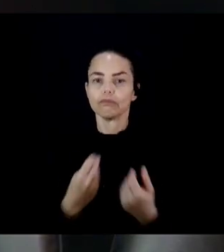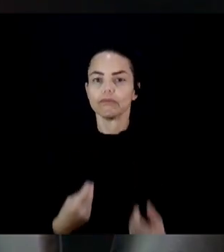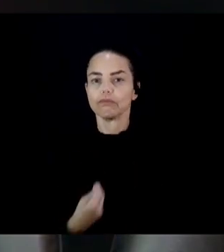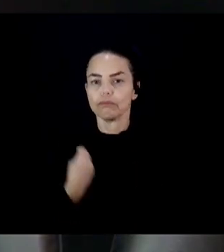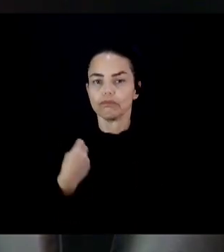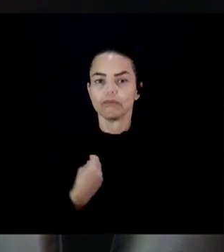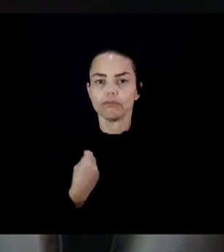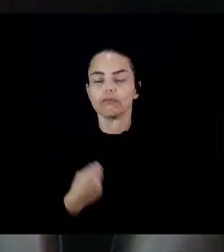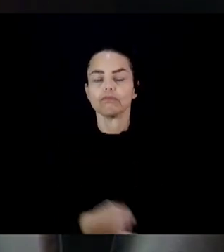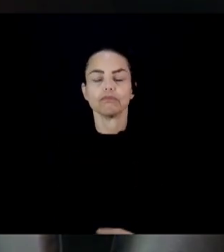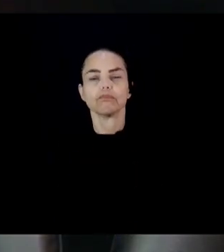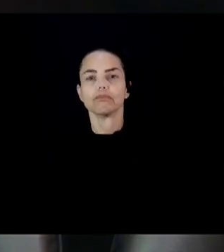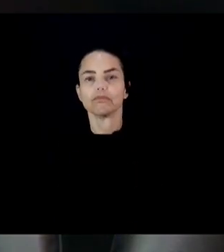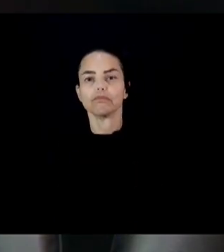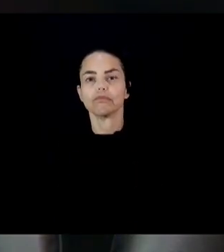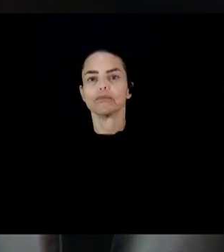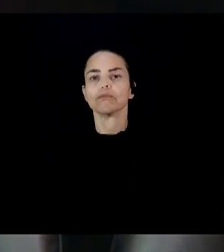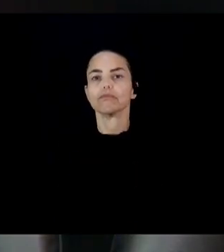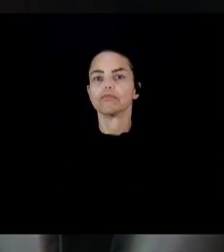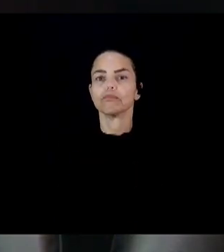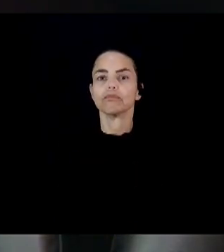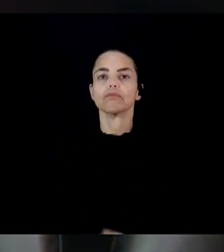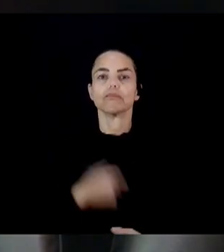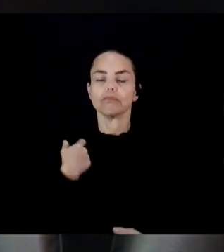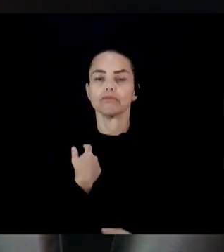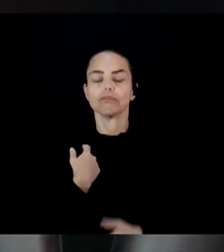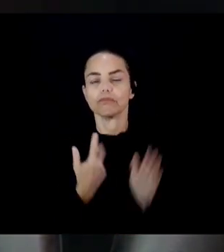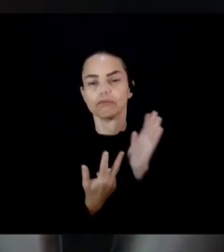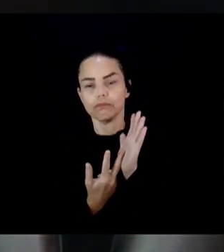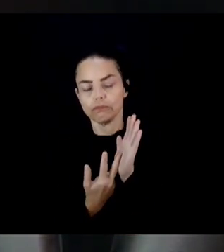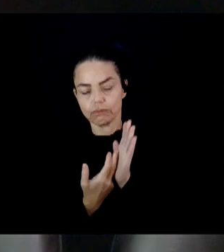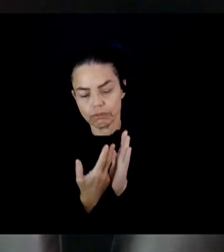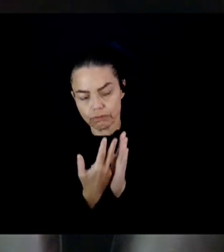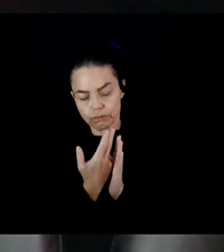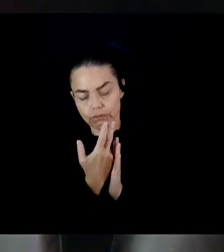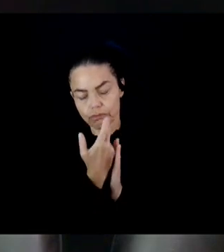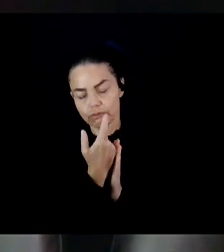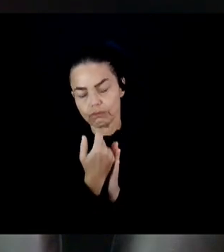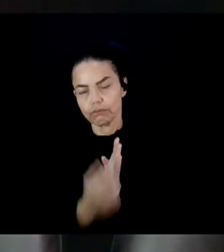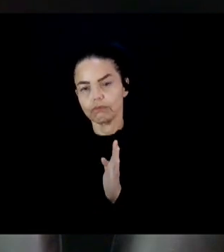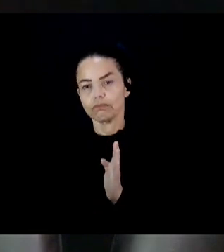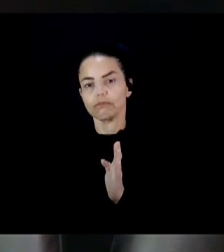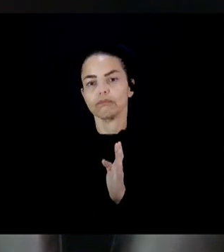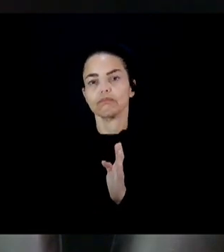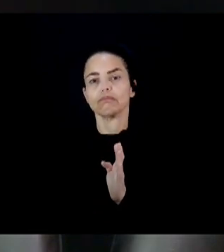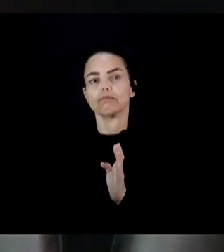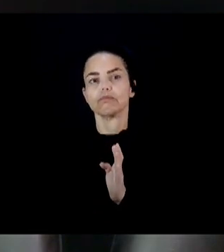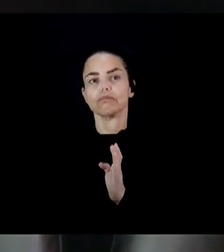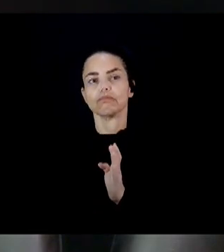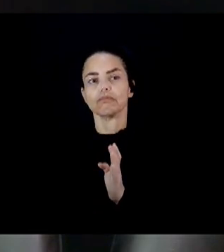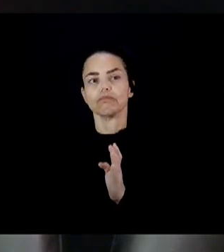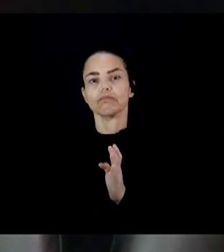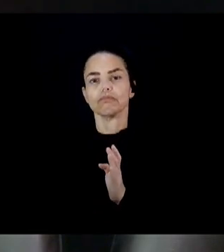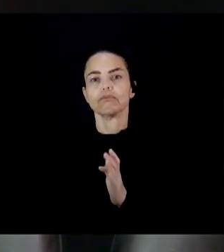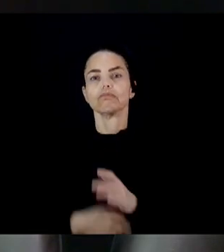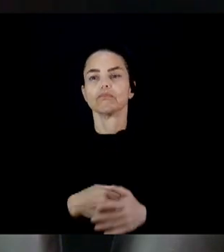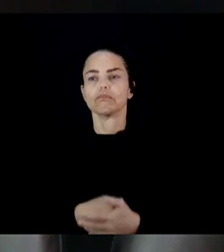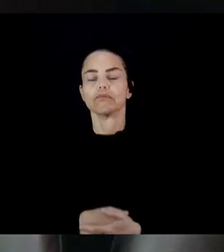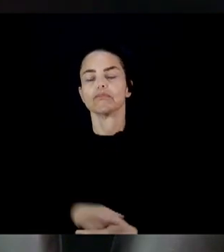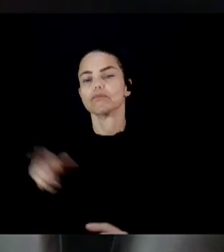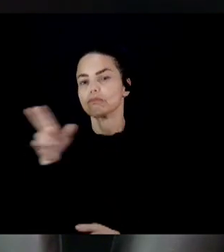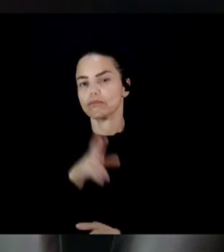idosos, das cirurgias, da parte de remédios também. Porém, o uso